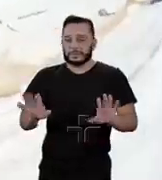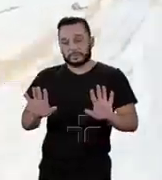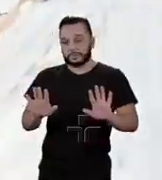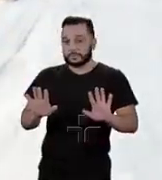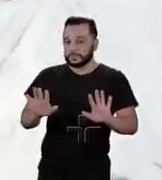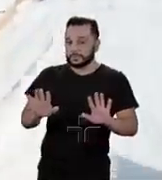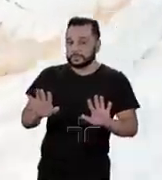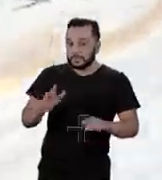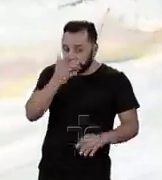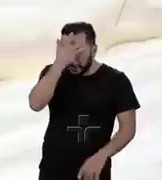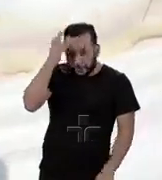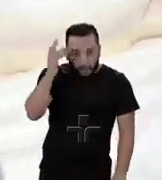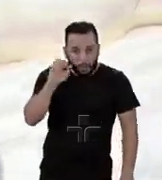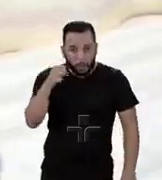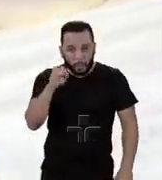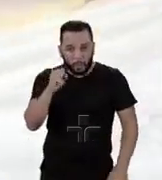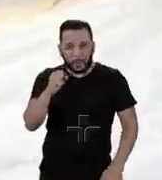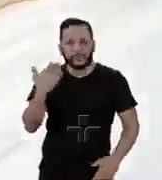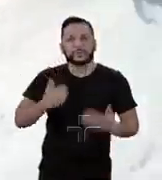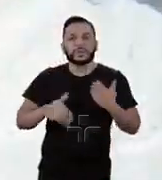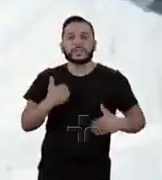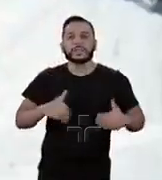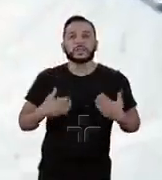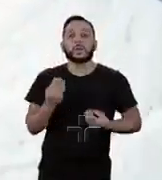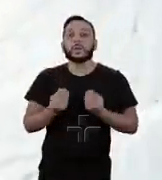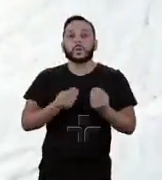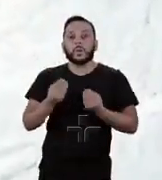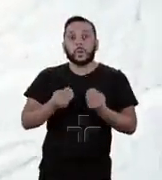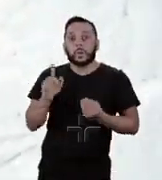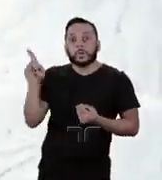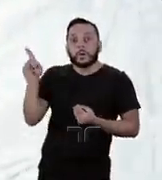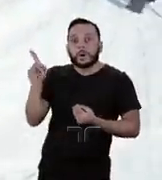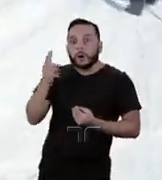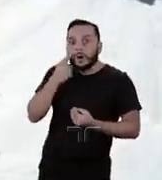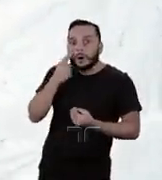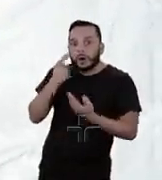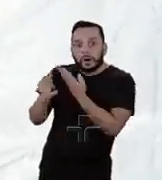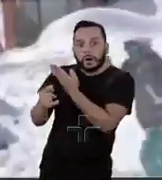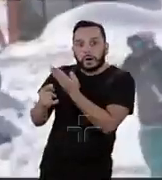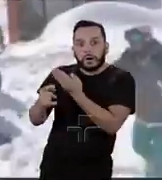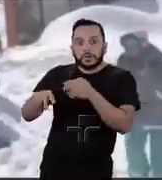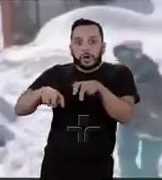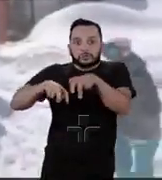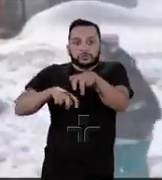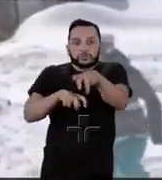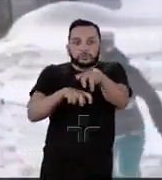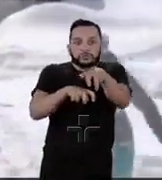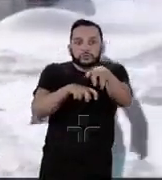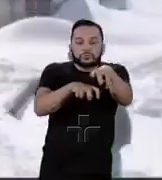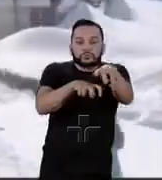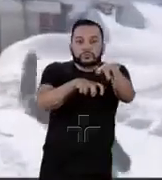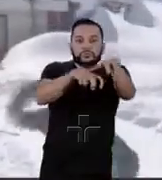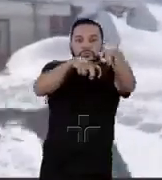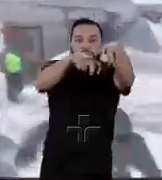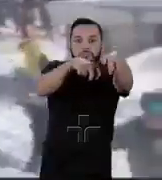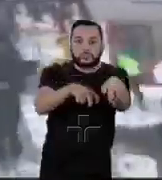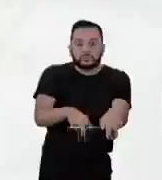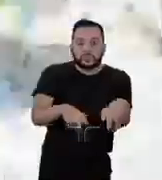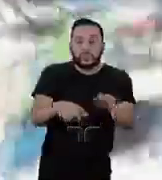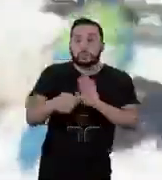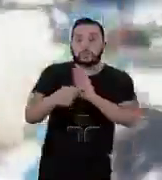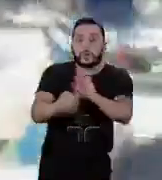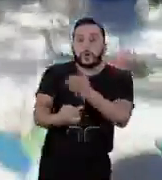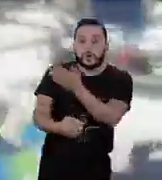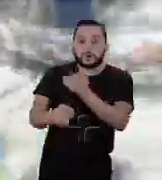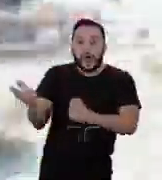Pelo menos 8 pessoas ficaram feridas após uma pane em um teleférico numa estação de esqui na Geórgia. As imagens feitas por celulares mostram o teleférico